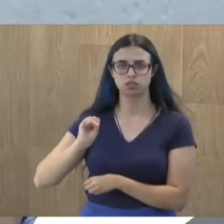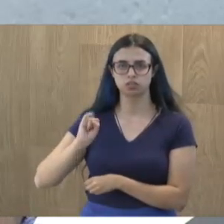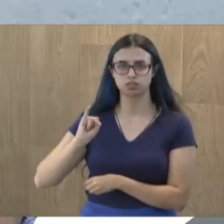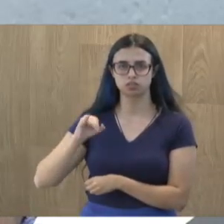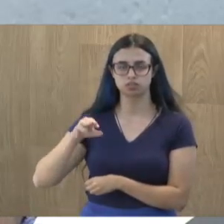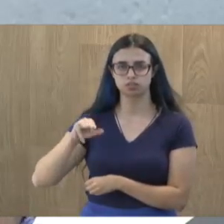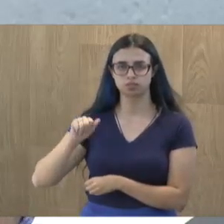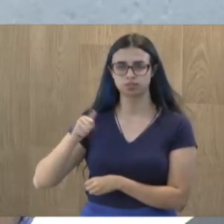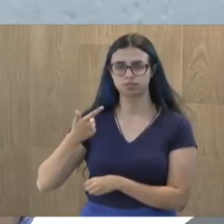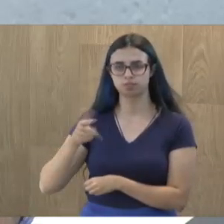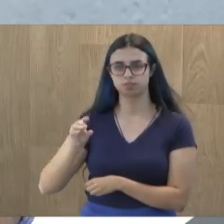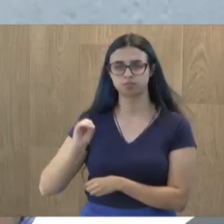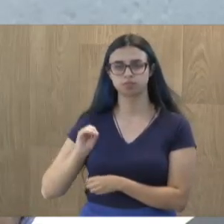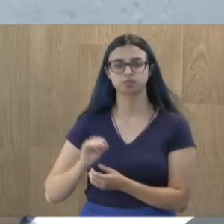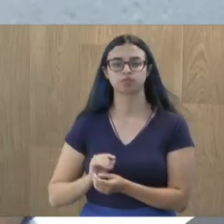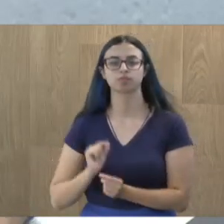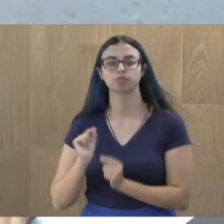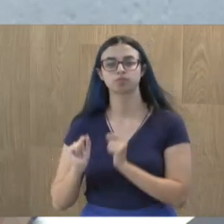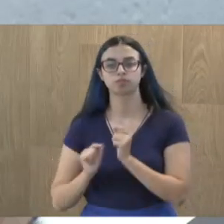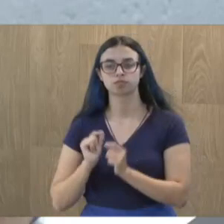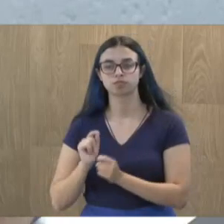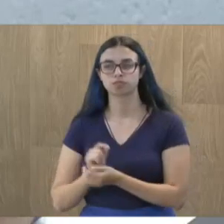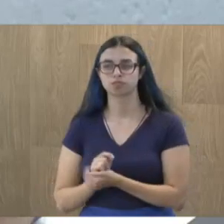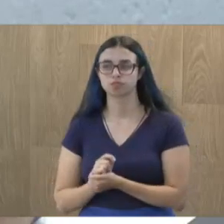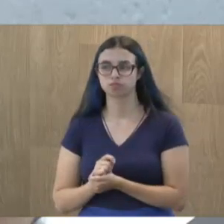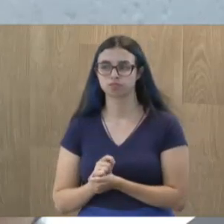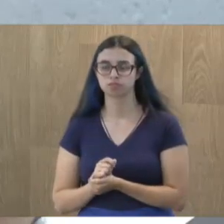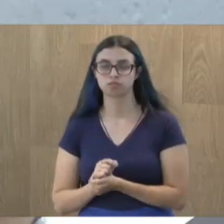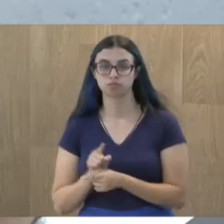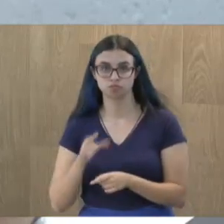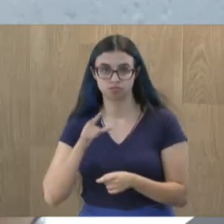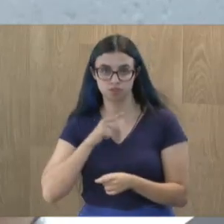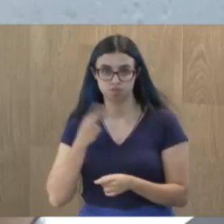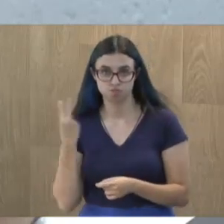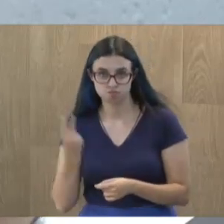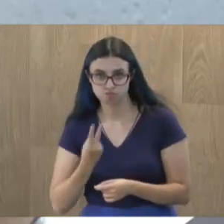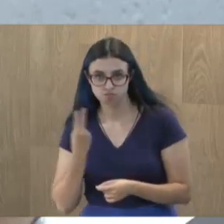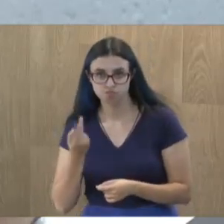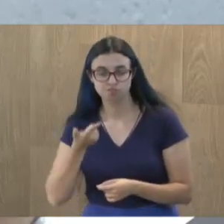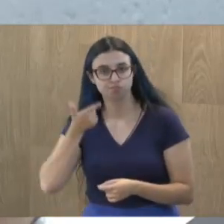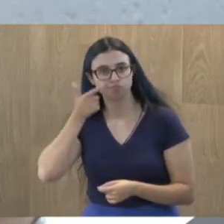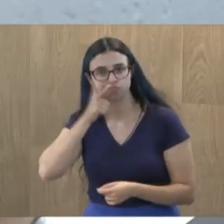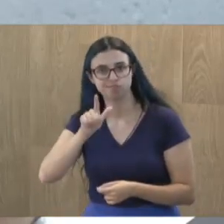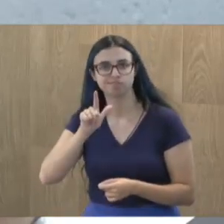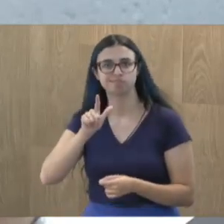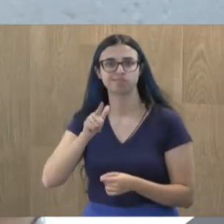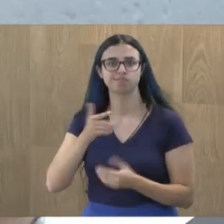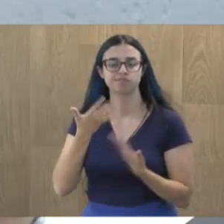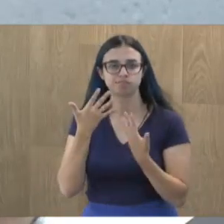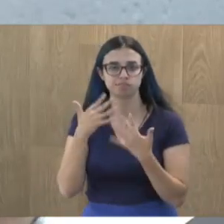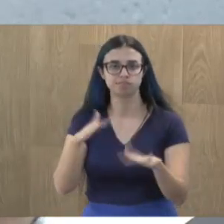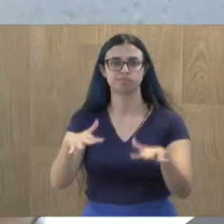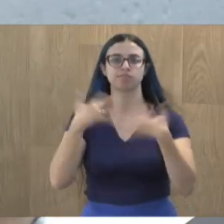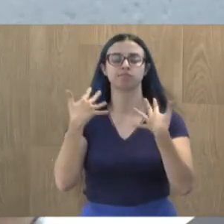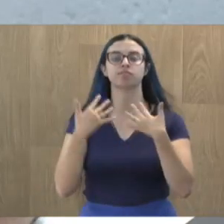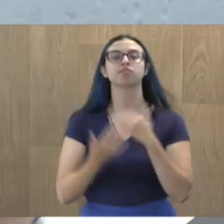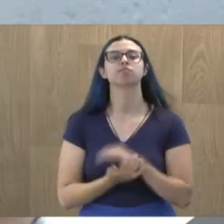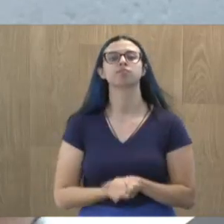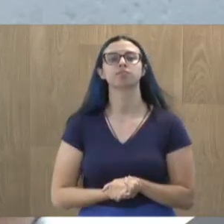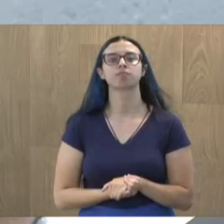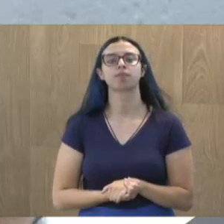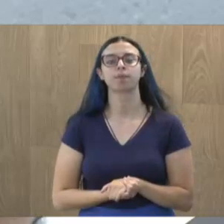a credibilidade gera prosperidade. Confirmo isso. Todavia, este adote um bem público, que